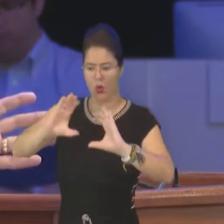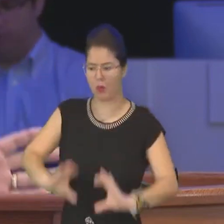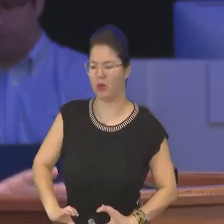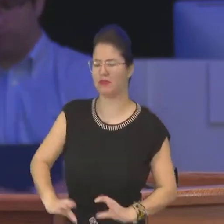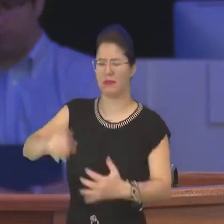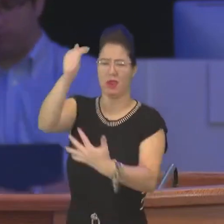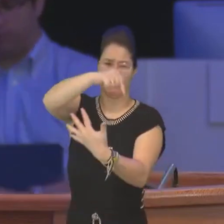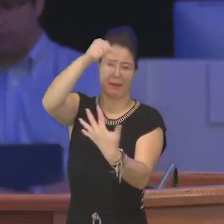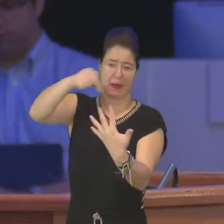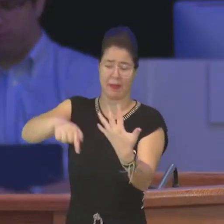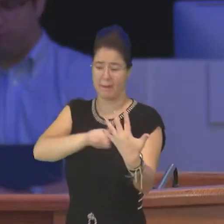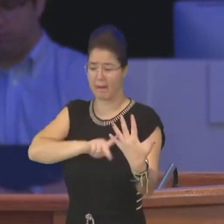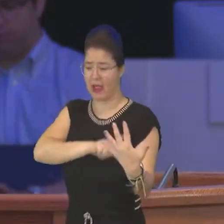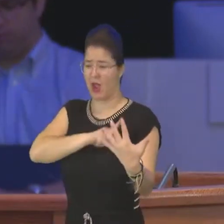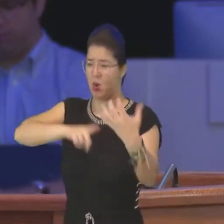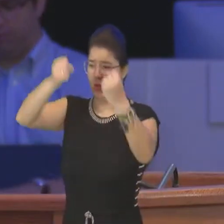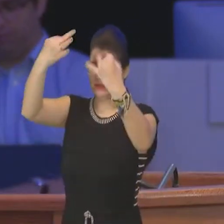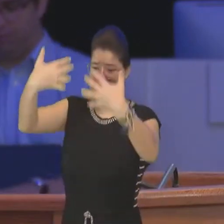fé, da palavra,